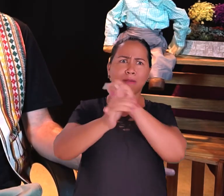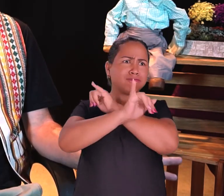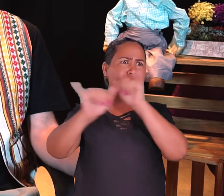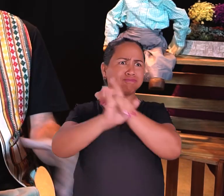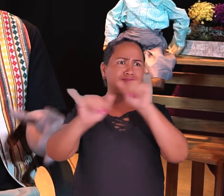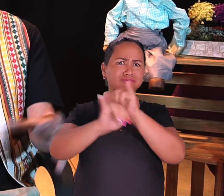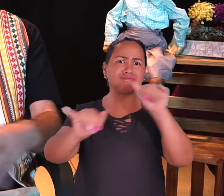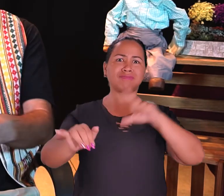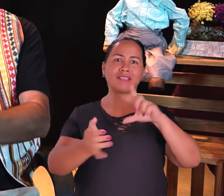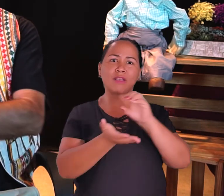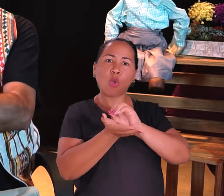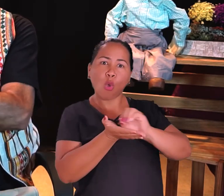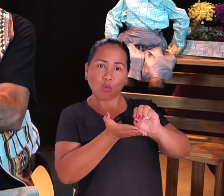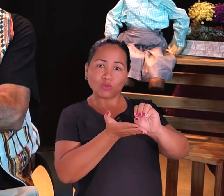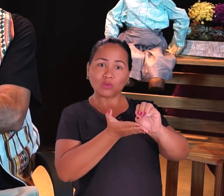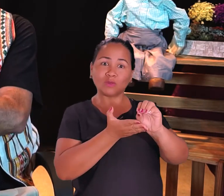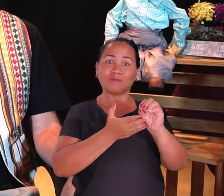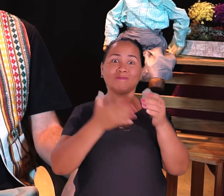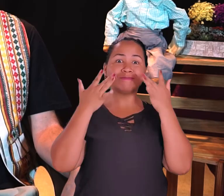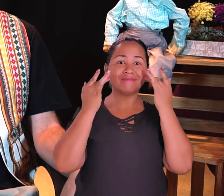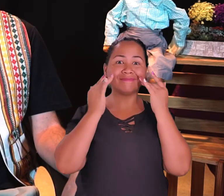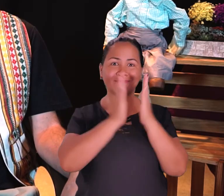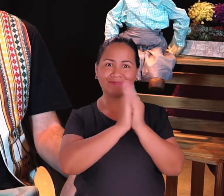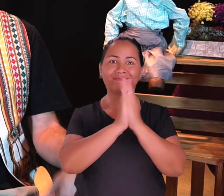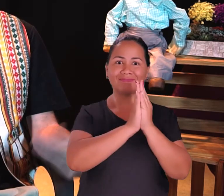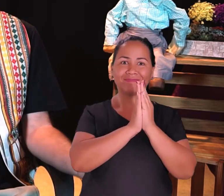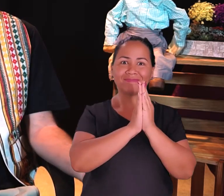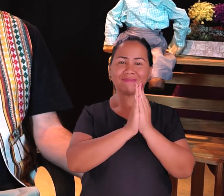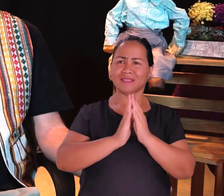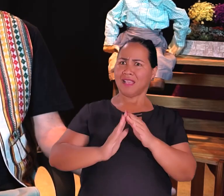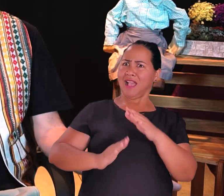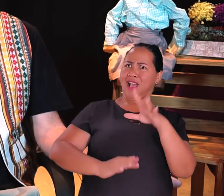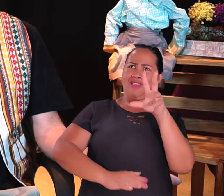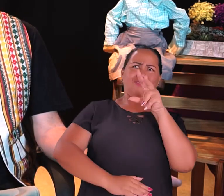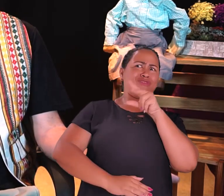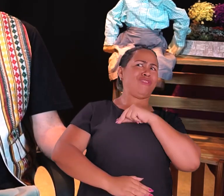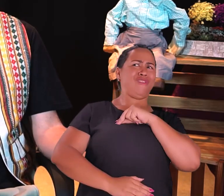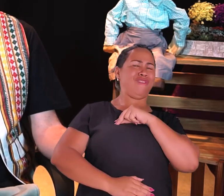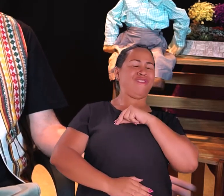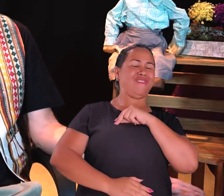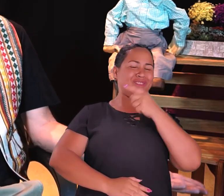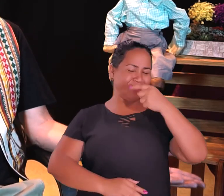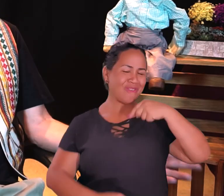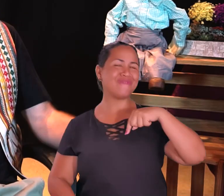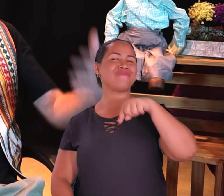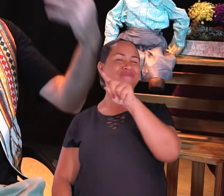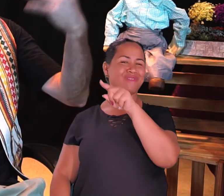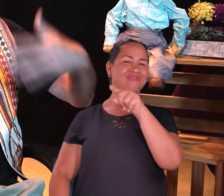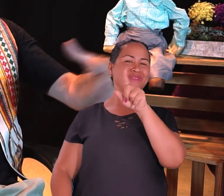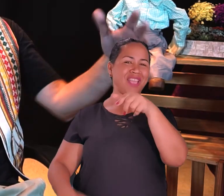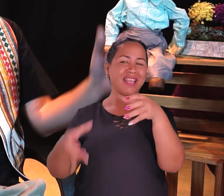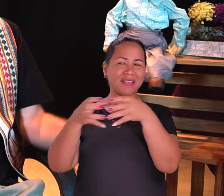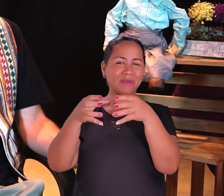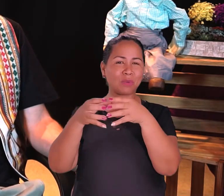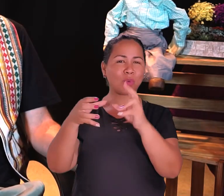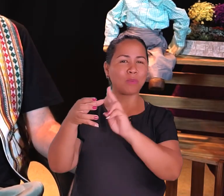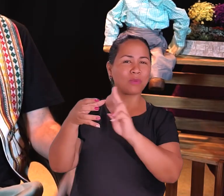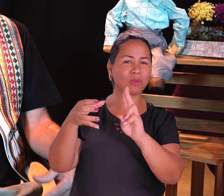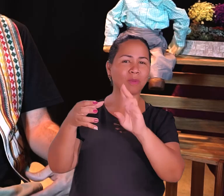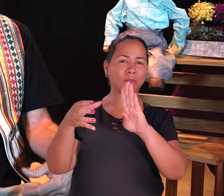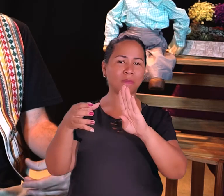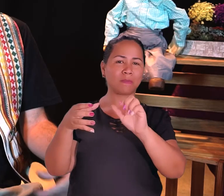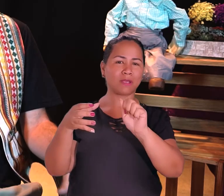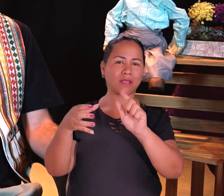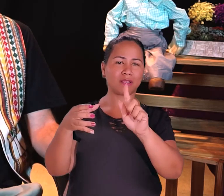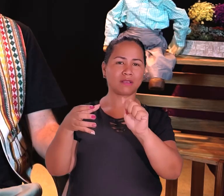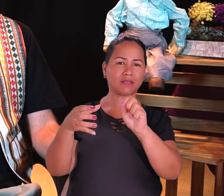bonecos. Mas era uma oficina para ensinar a fazer bonecos. E quem estava ministrando essa oficina era o Bagagem. Aí eu deixei a minha carreira de nadador e